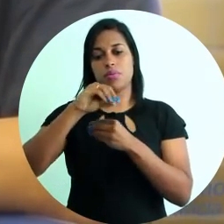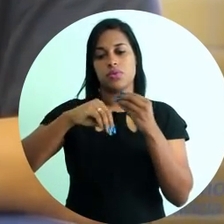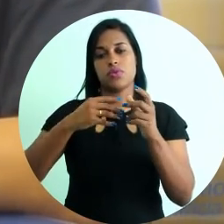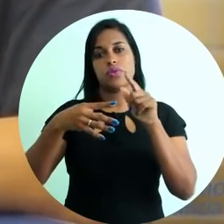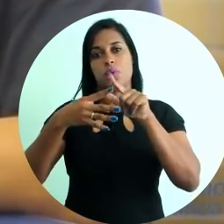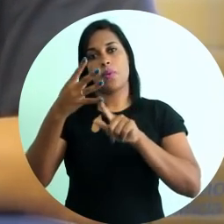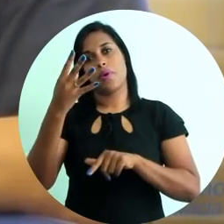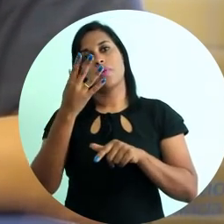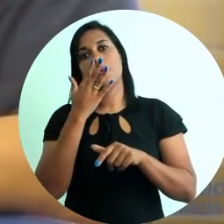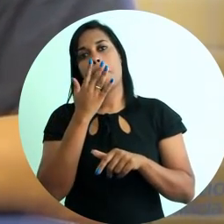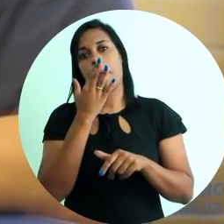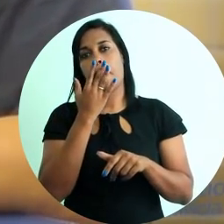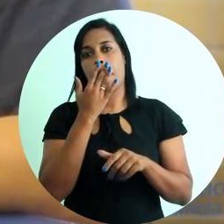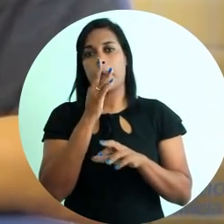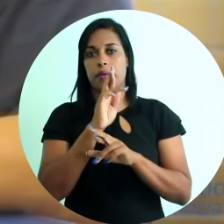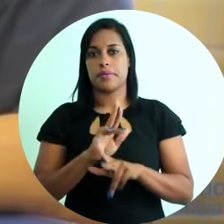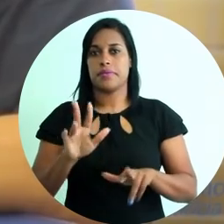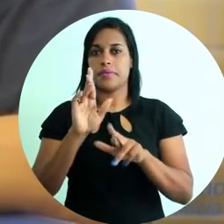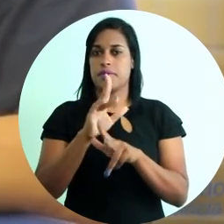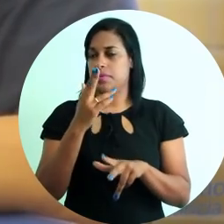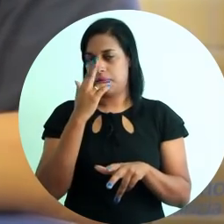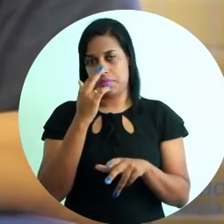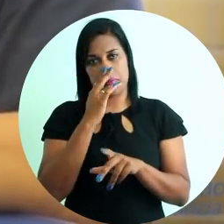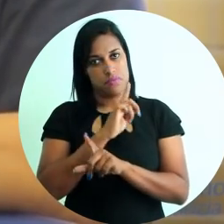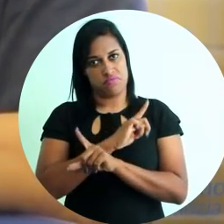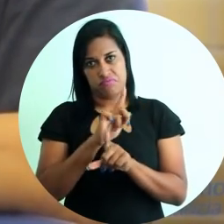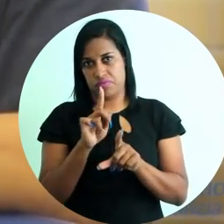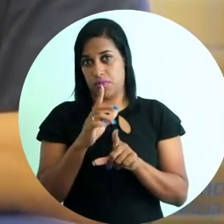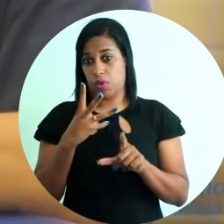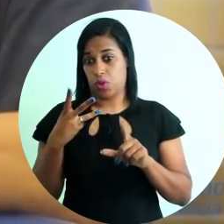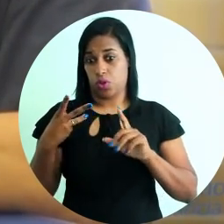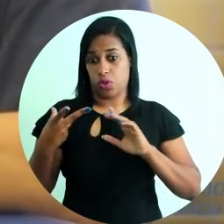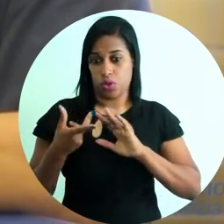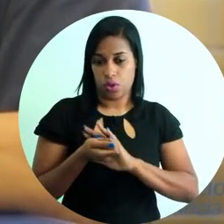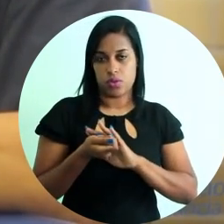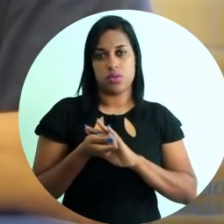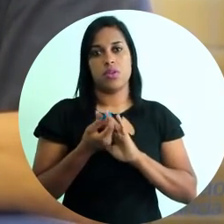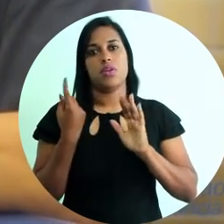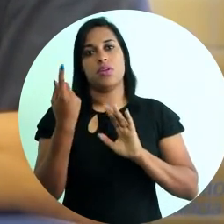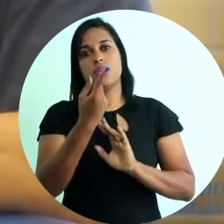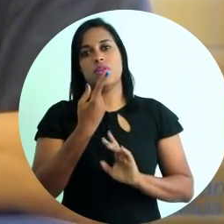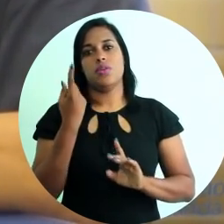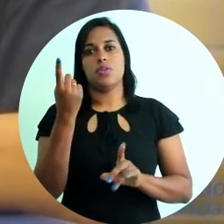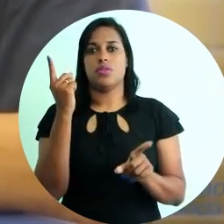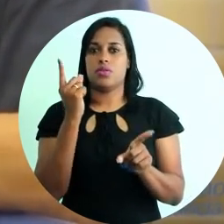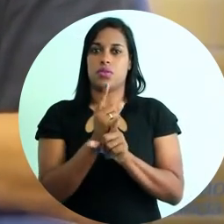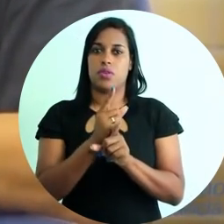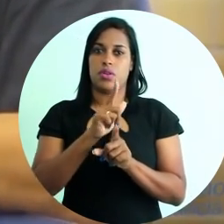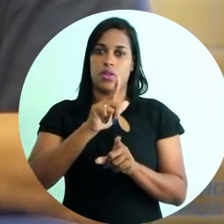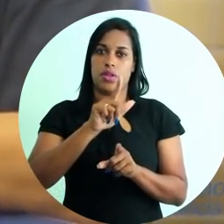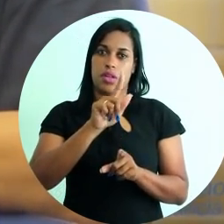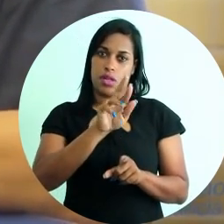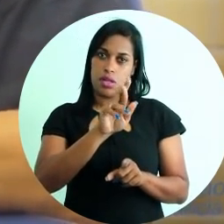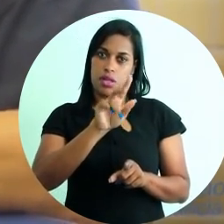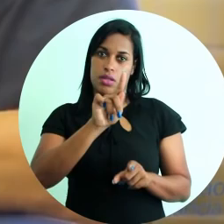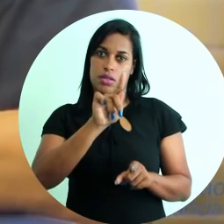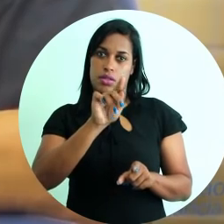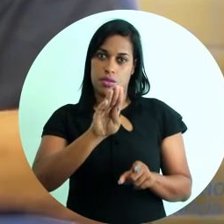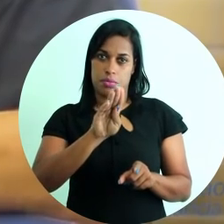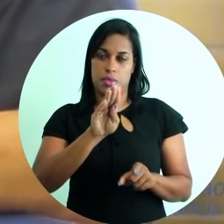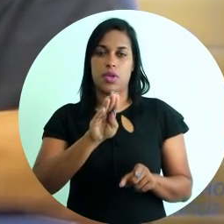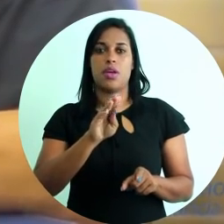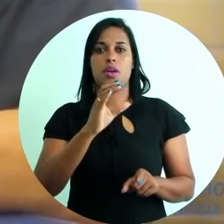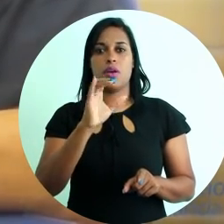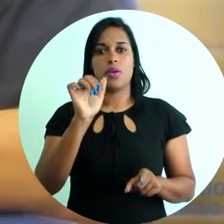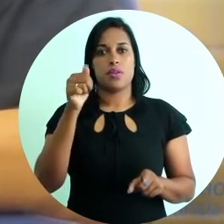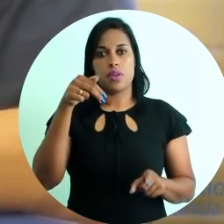cores diferentes, que não são as mesmas que nós encontramos, ou pelo menos não todas que nós encontramos no RGB, que é o ciano,